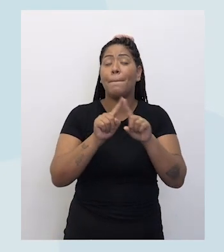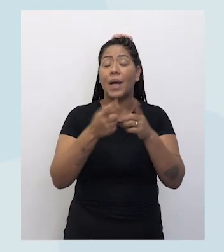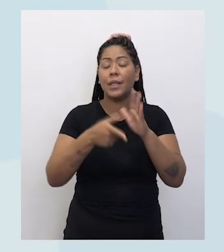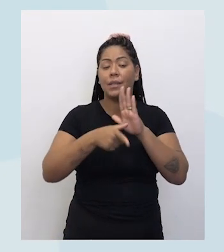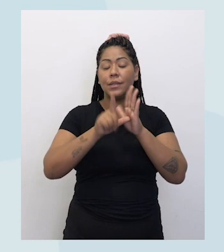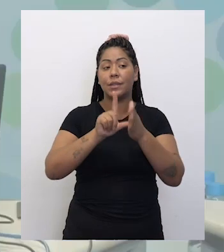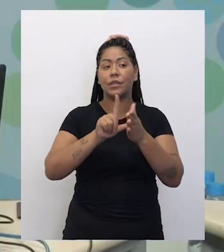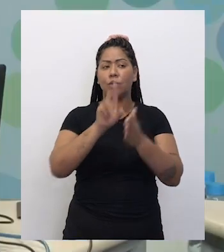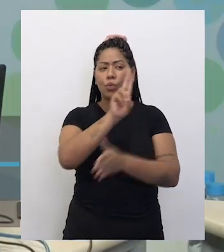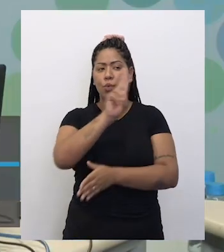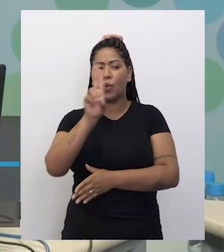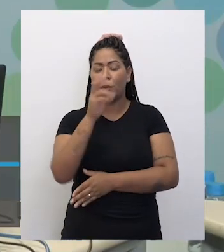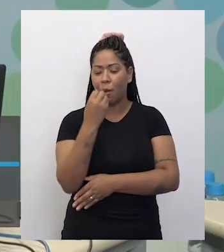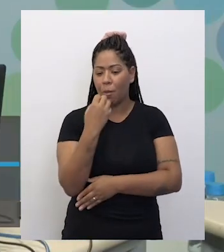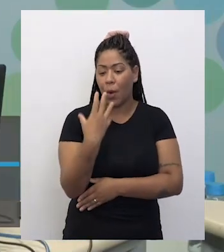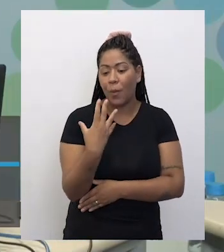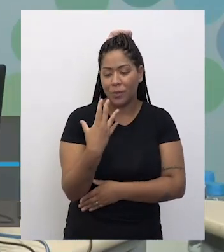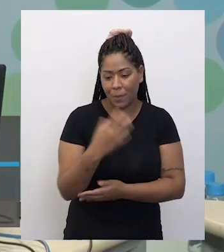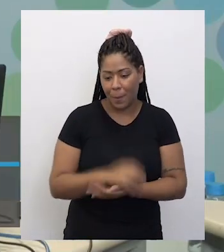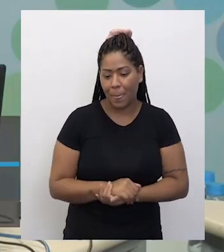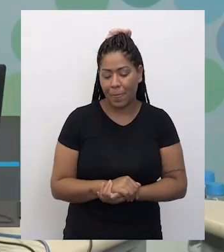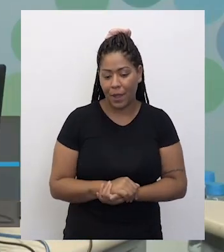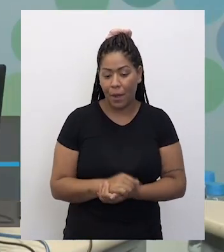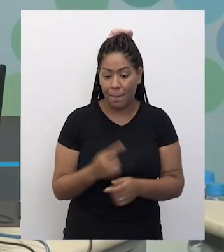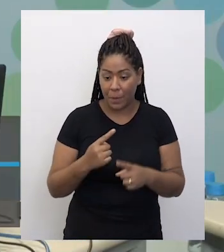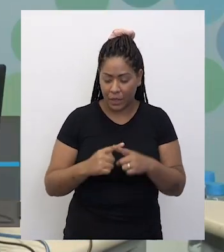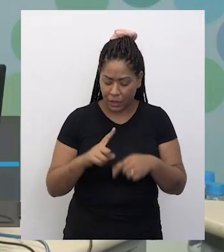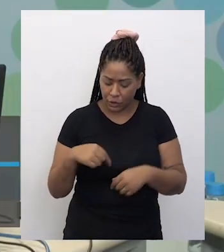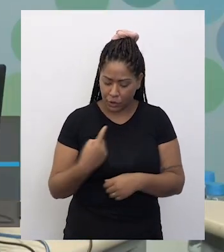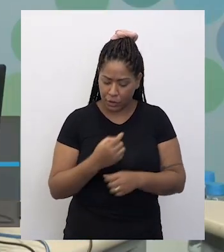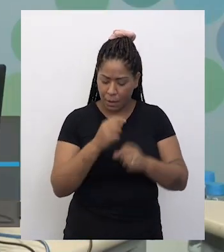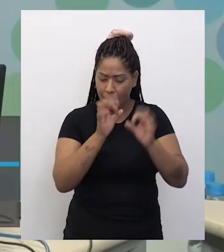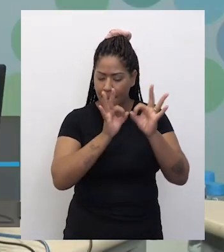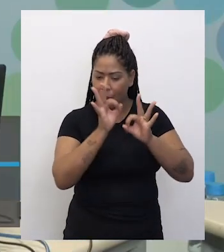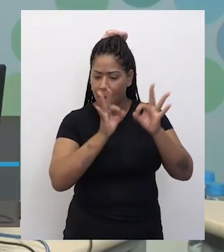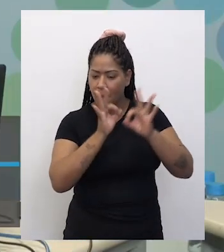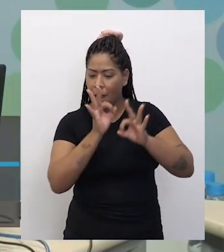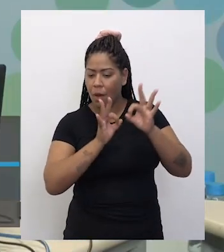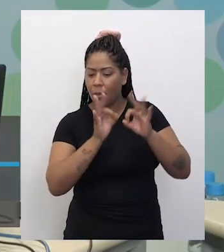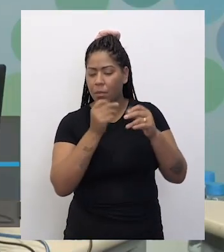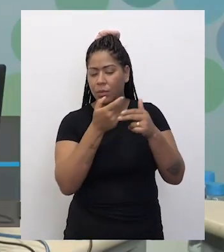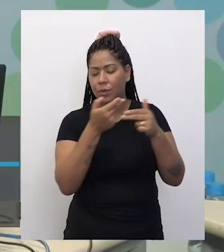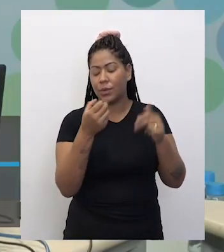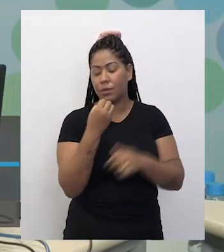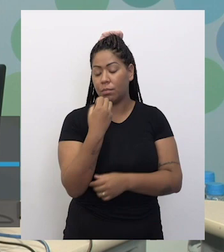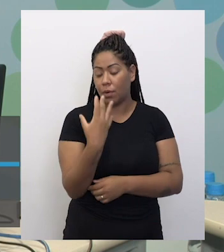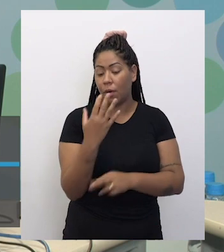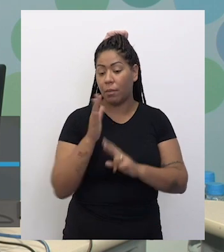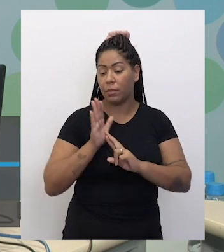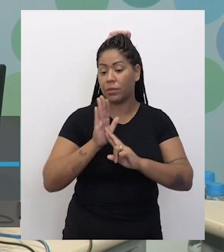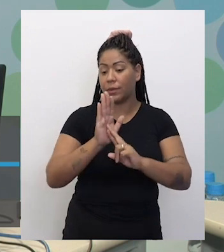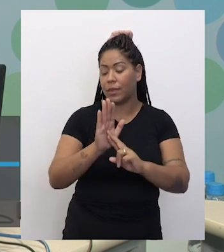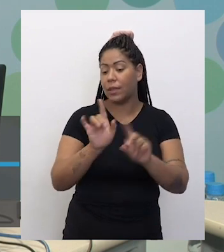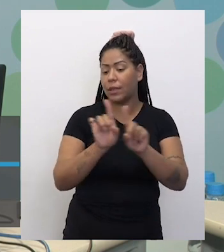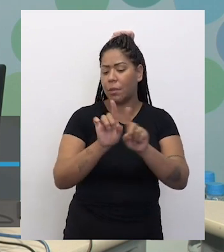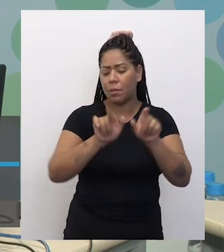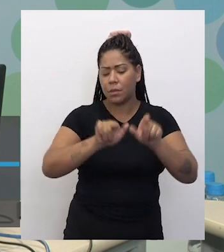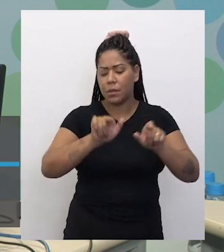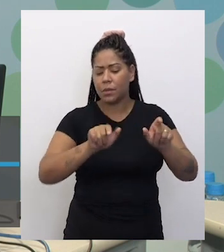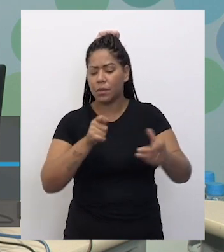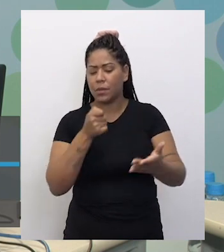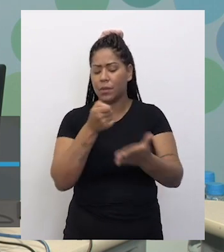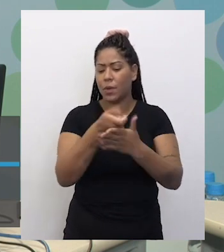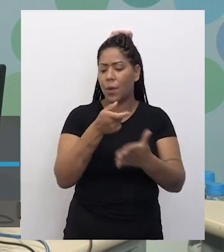ao produto. Então é a questão de você fazer o trabalho aí de convencimento, né? Aí começou a participação aqui dos professores e alunos.